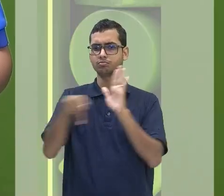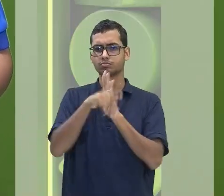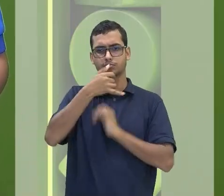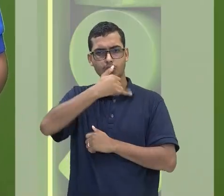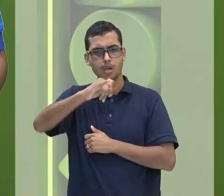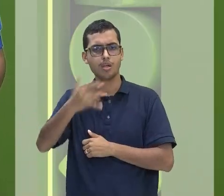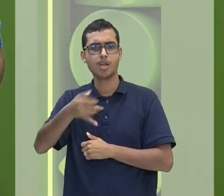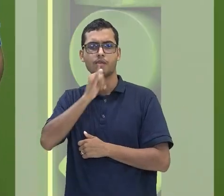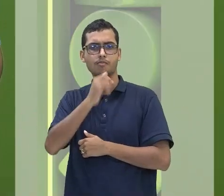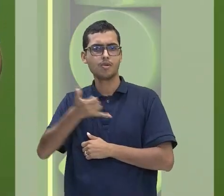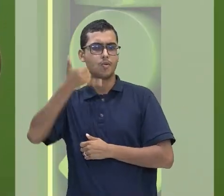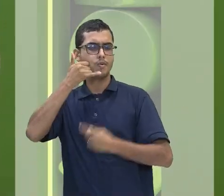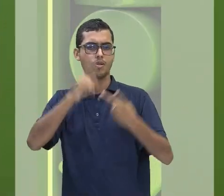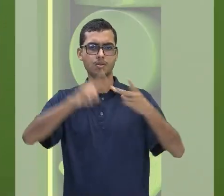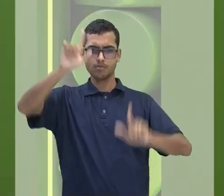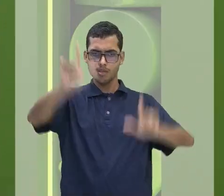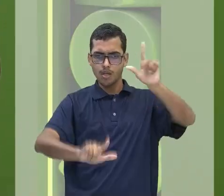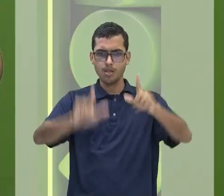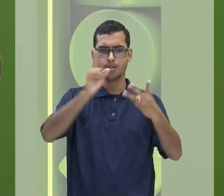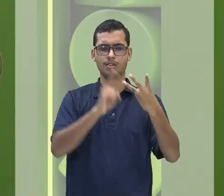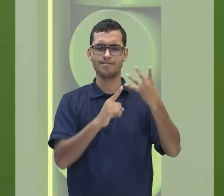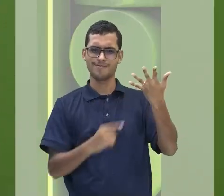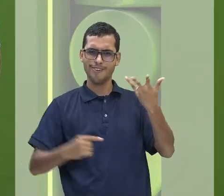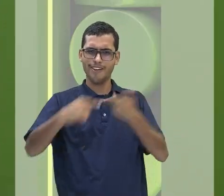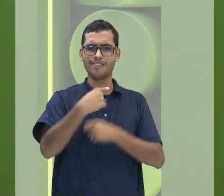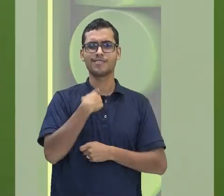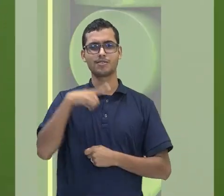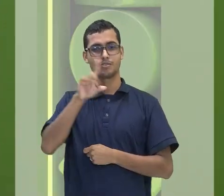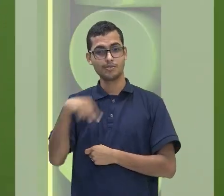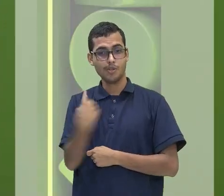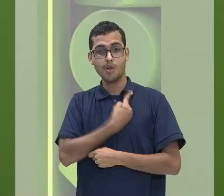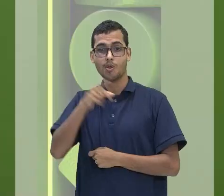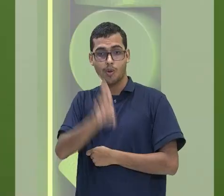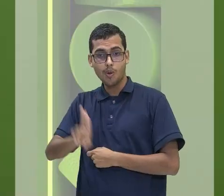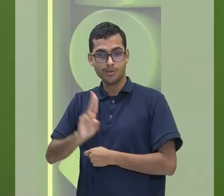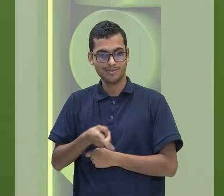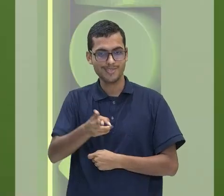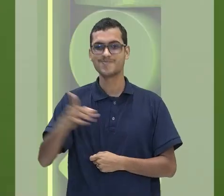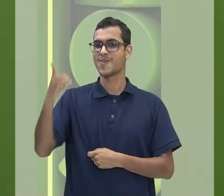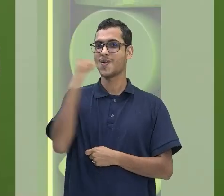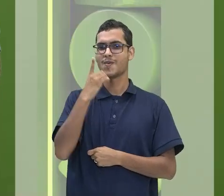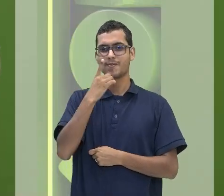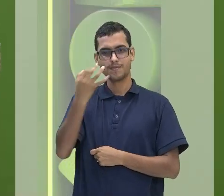como celular, televisor, dentre muitos outros que nós utilizamos no nosso dia a dia.